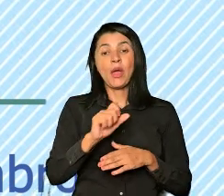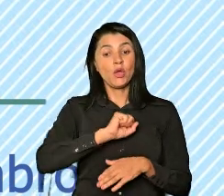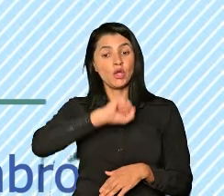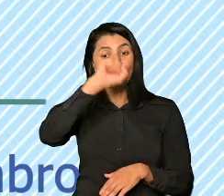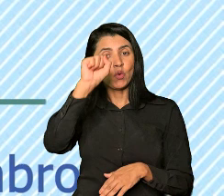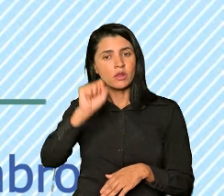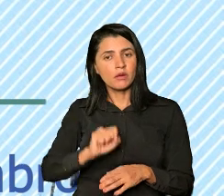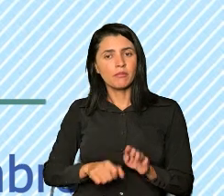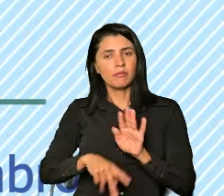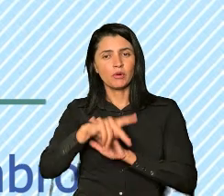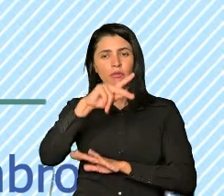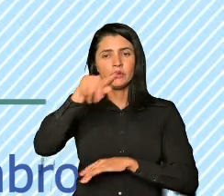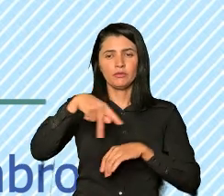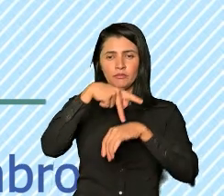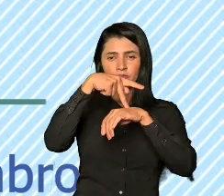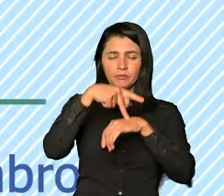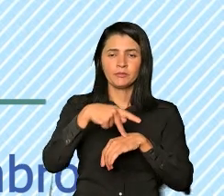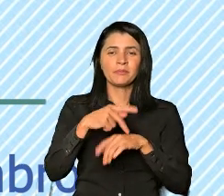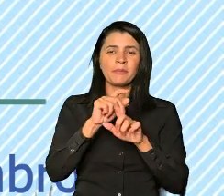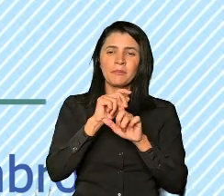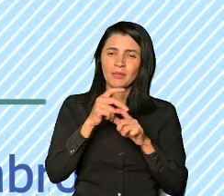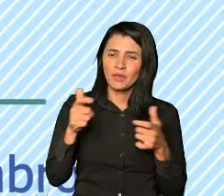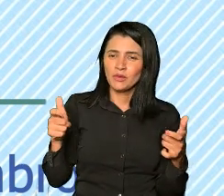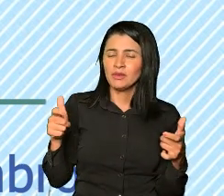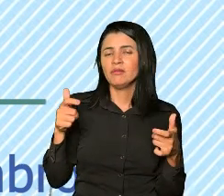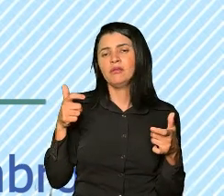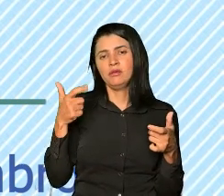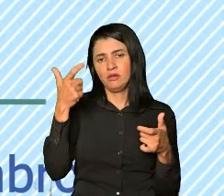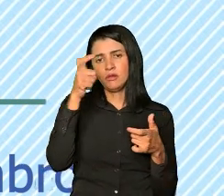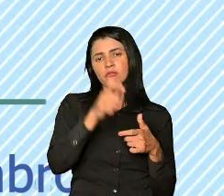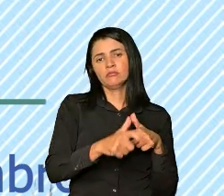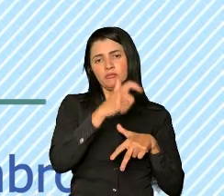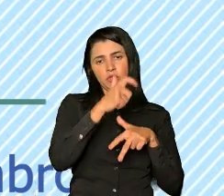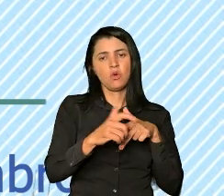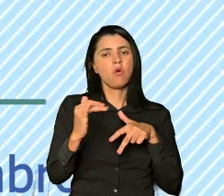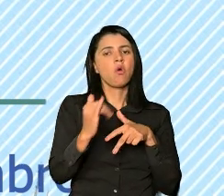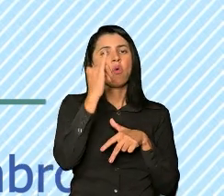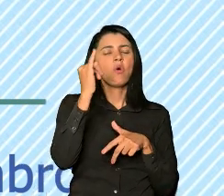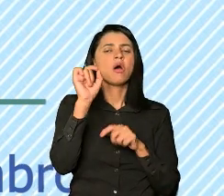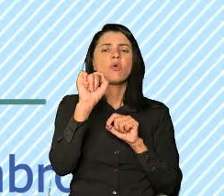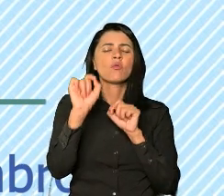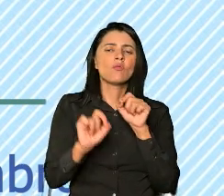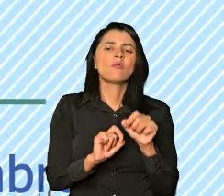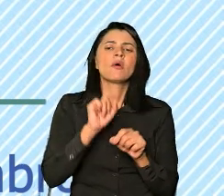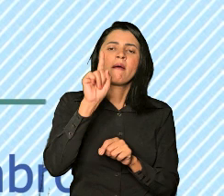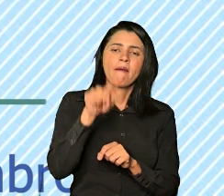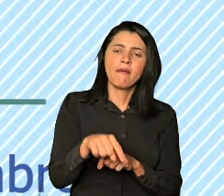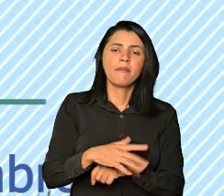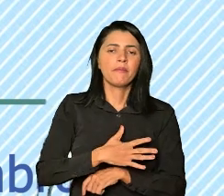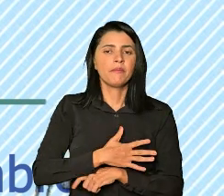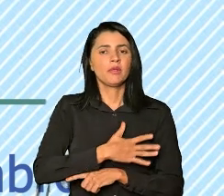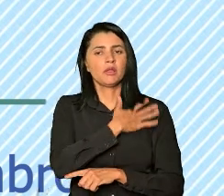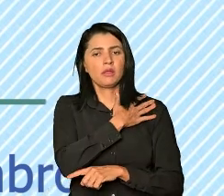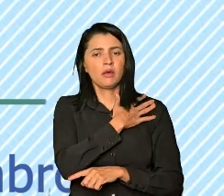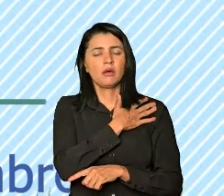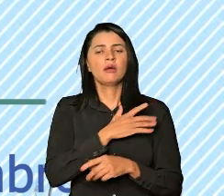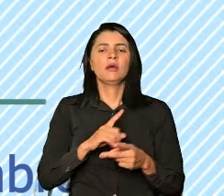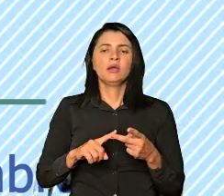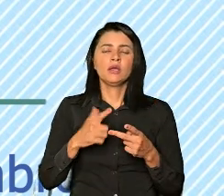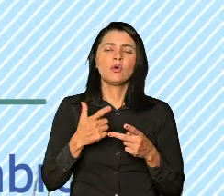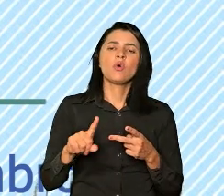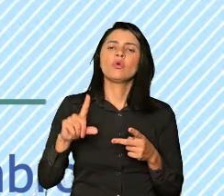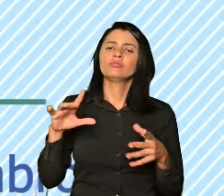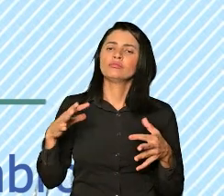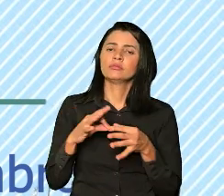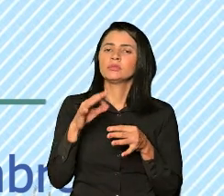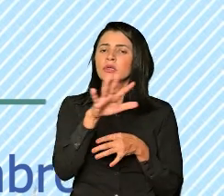grande maioria dos heróis nacionais, como eu falei, né, são militares e elementos ligados